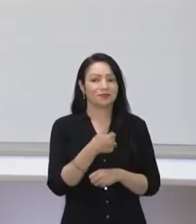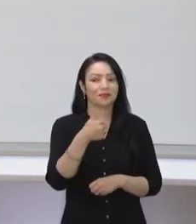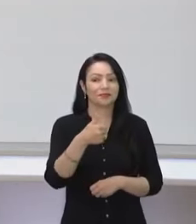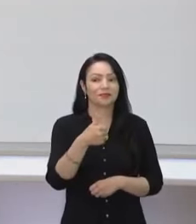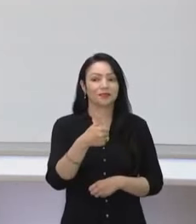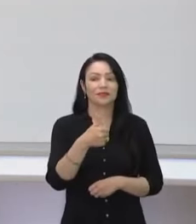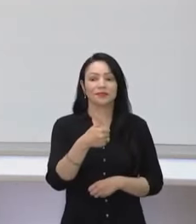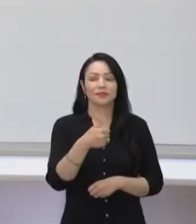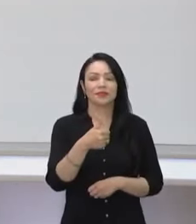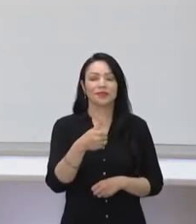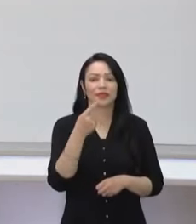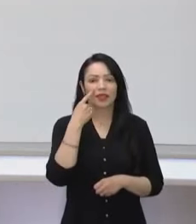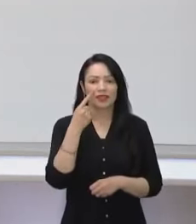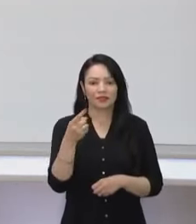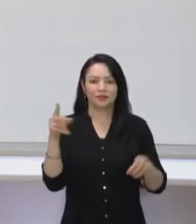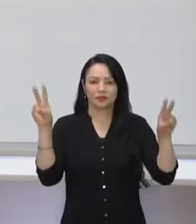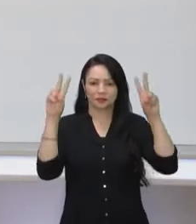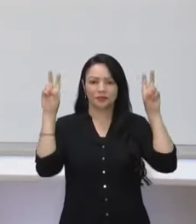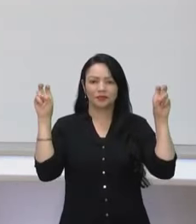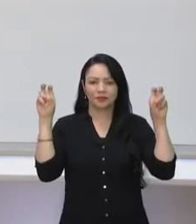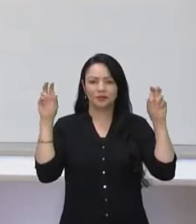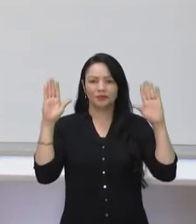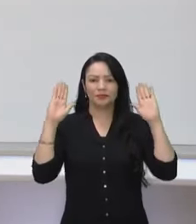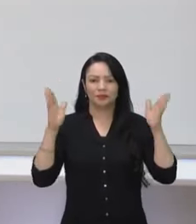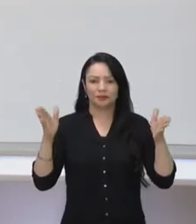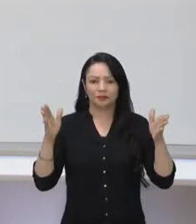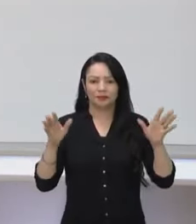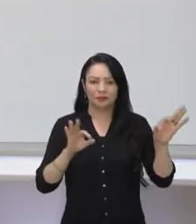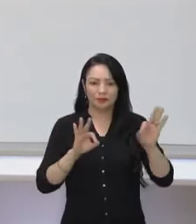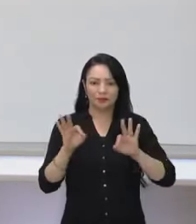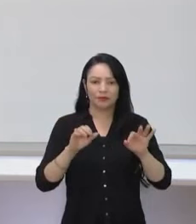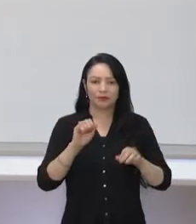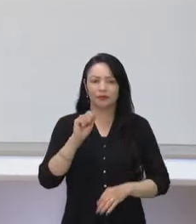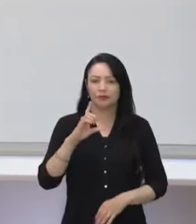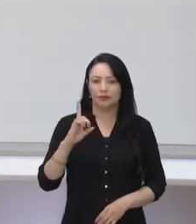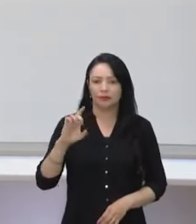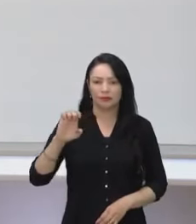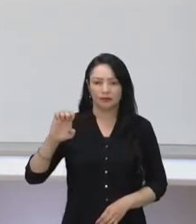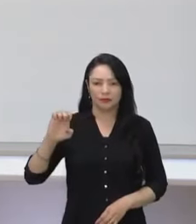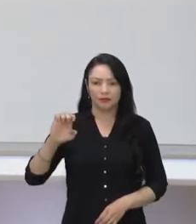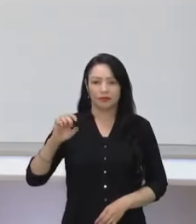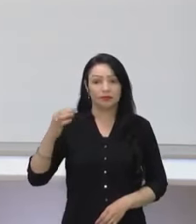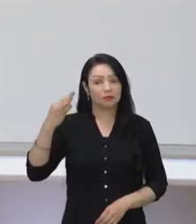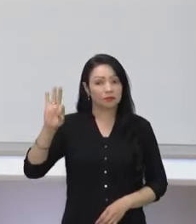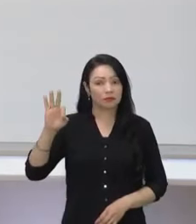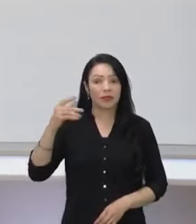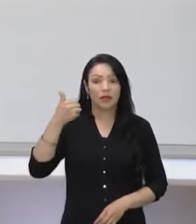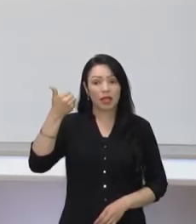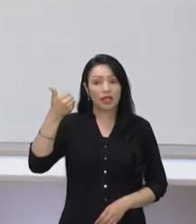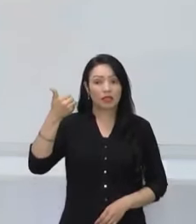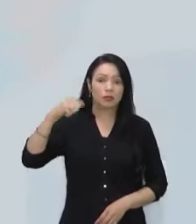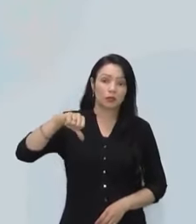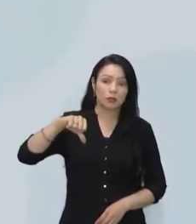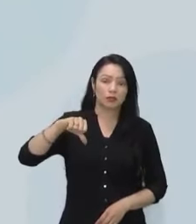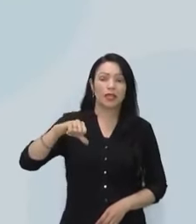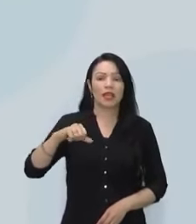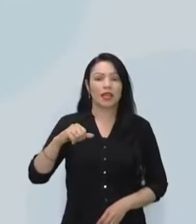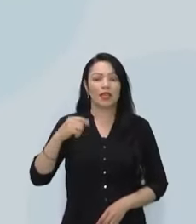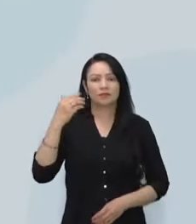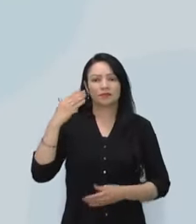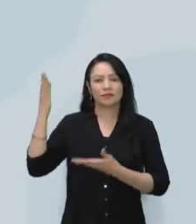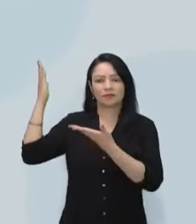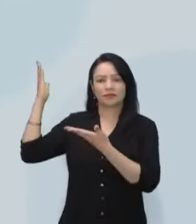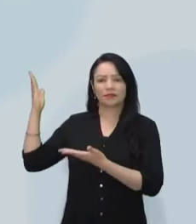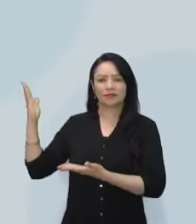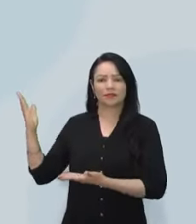ok? Então vocês já viram aí, o título do vídeo é Correção da ADE, Avaliação Diagnóstica de Entrada, e a capa da prova